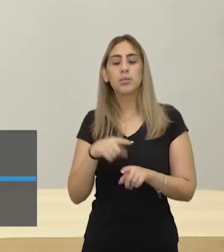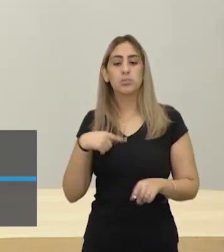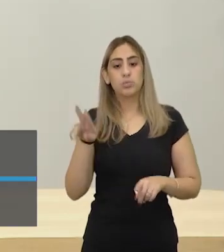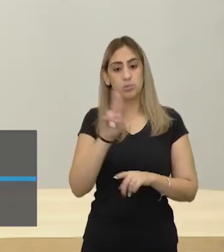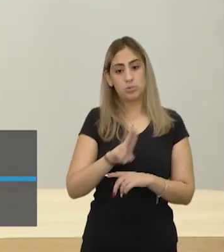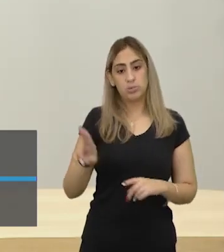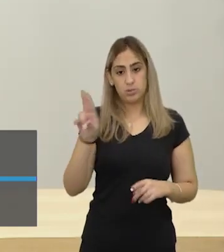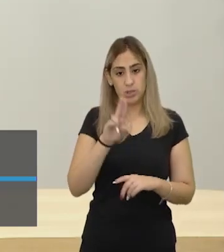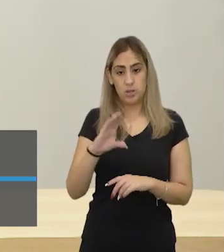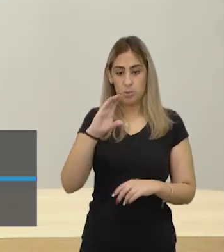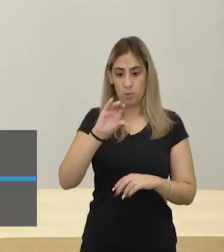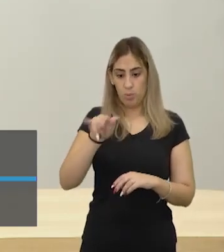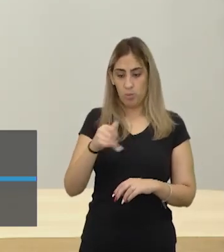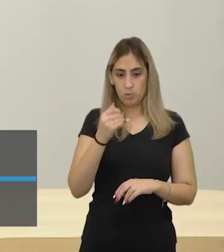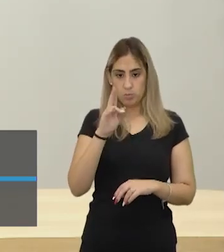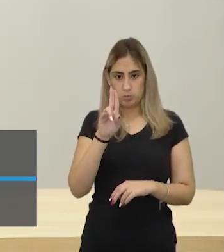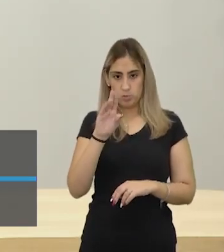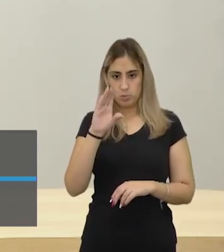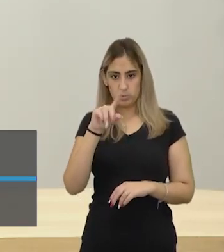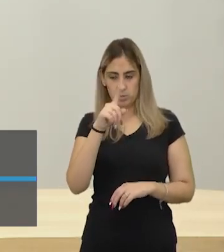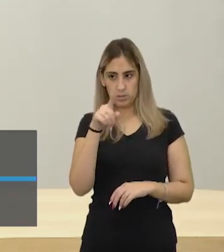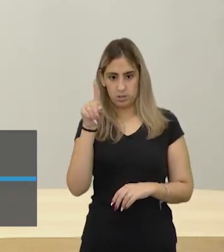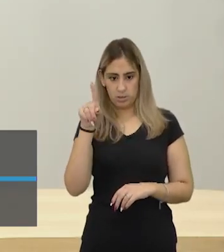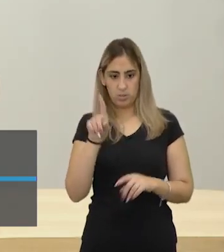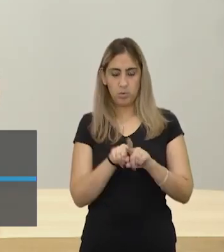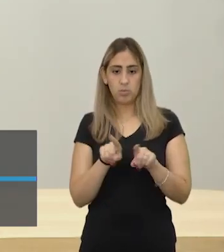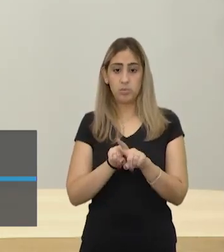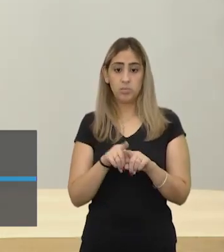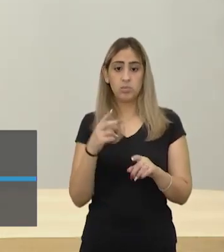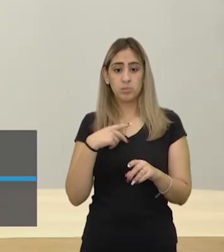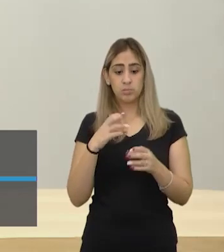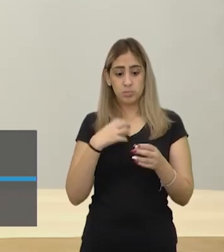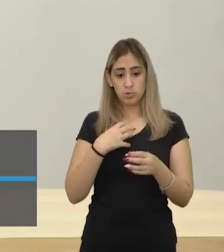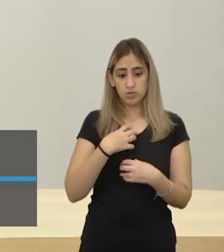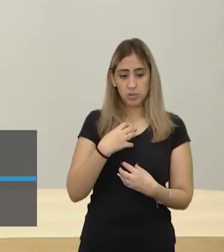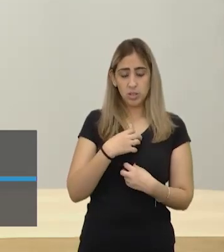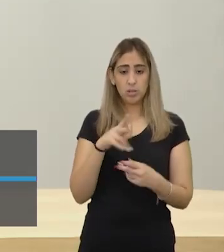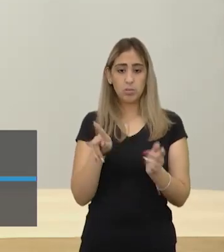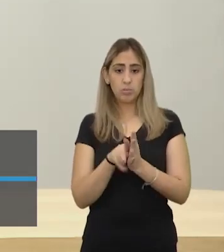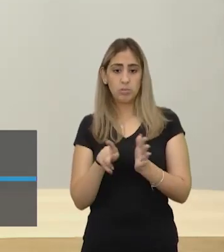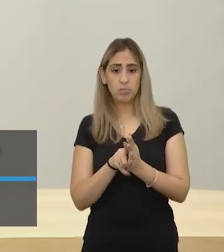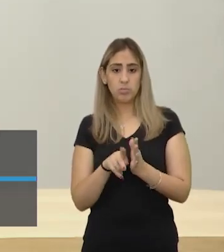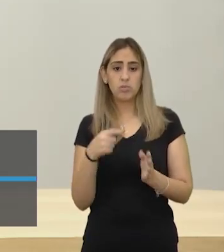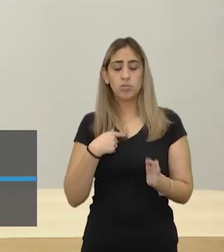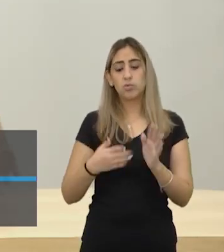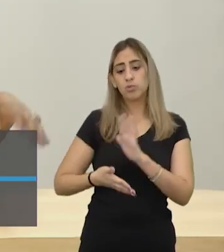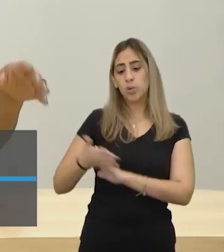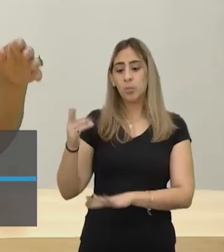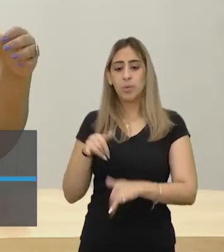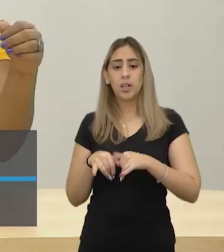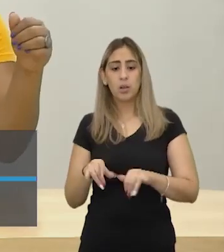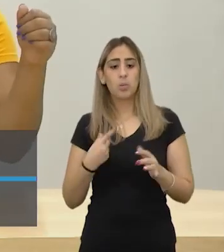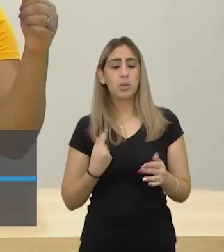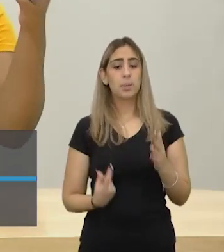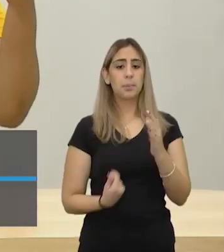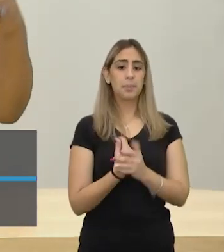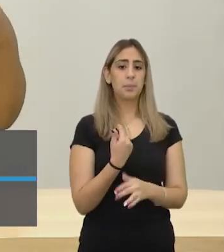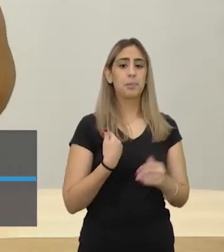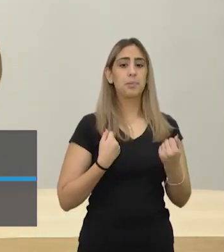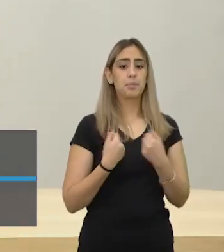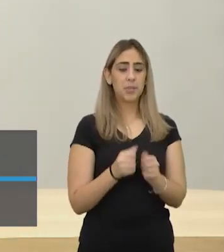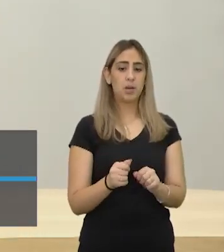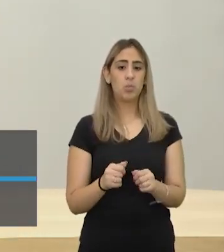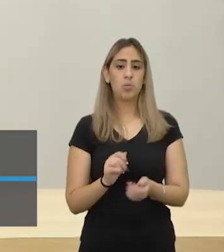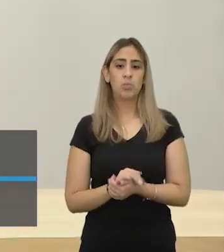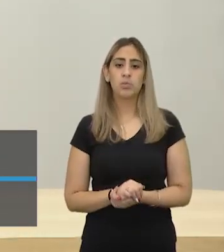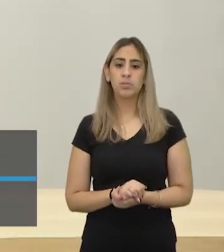usamos as conjunções, né, ou o modo assindético ou sindético o tempo todo. Por exemplo, vou ao mercado, comprei pão, Sim,